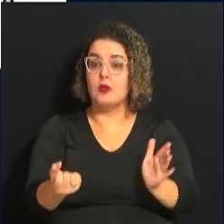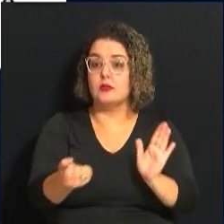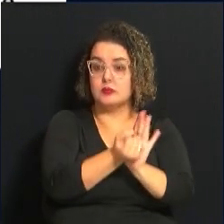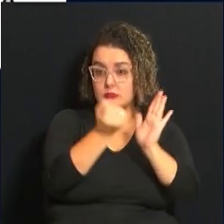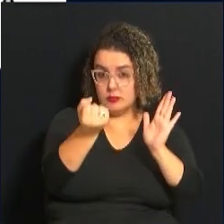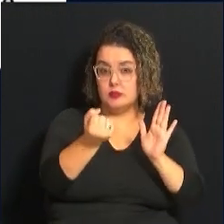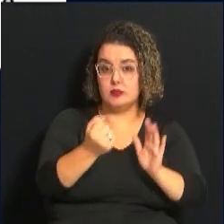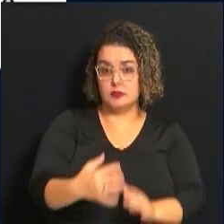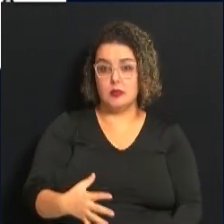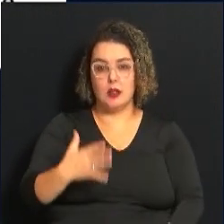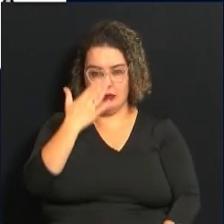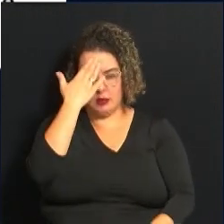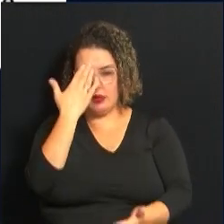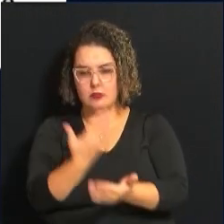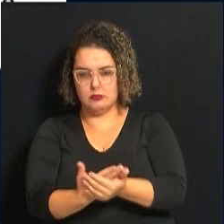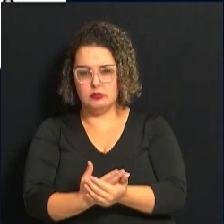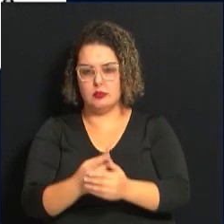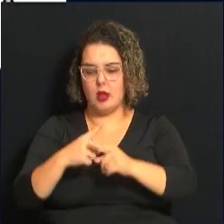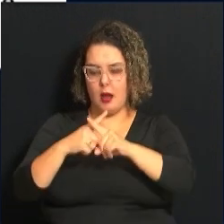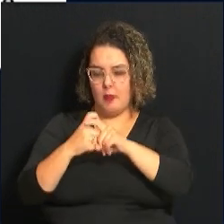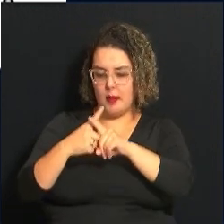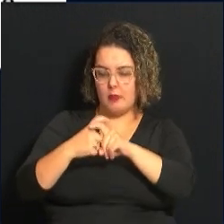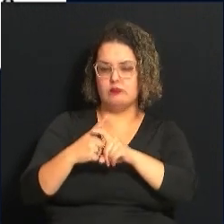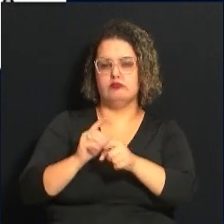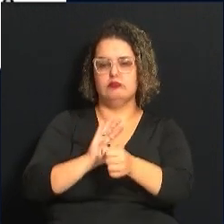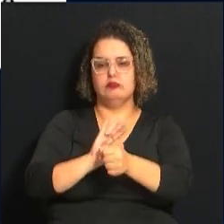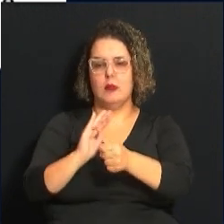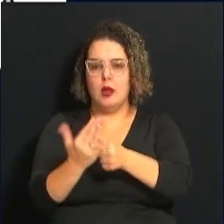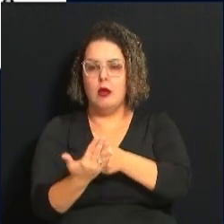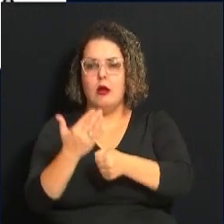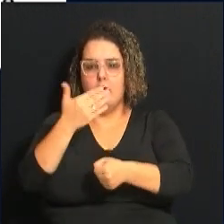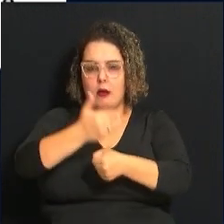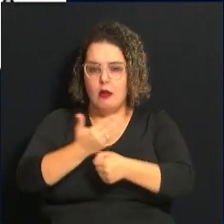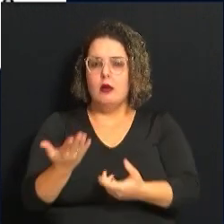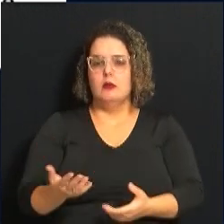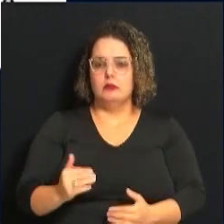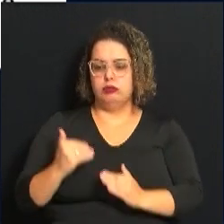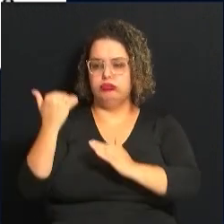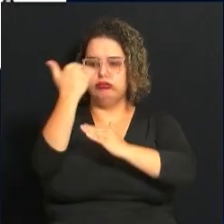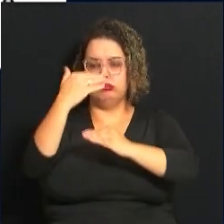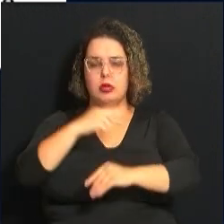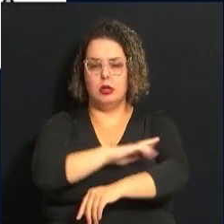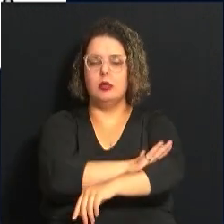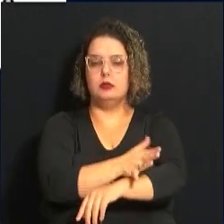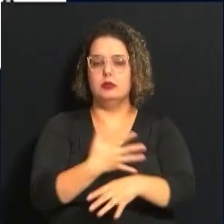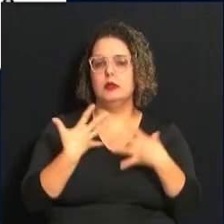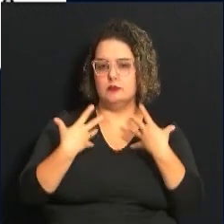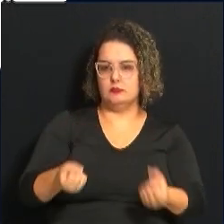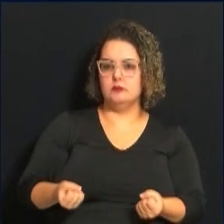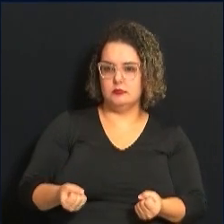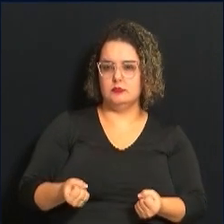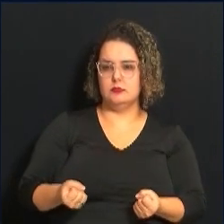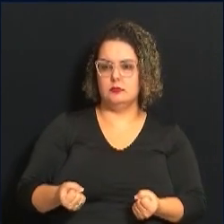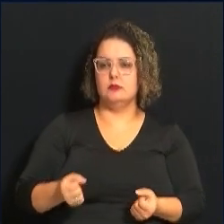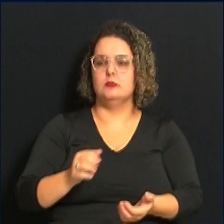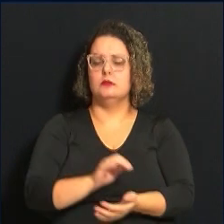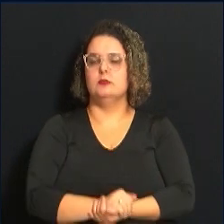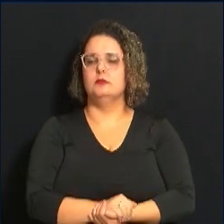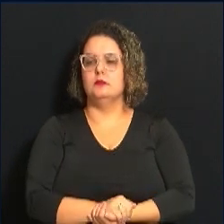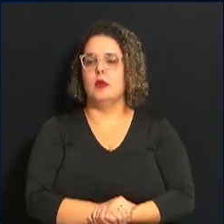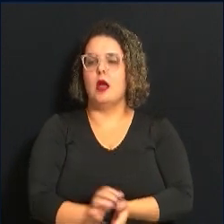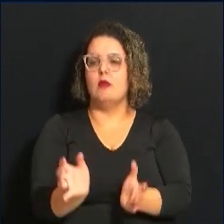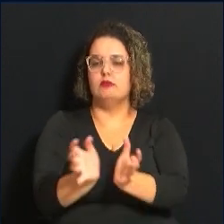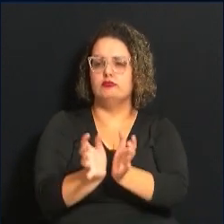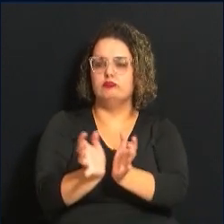apologia fascista e nazista, e também de supremacia racial, como as túnicas da Ku Klux Klan. Determina